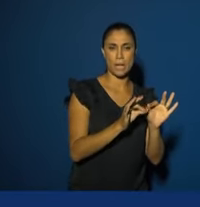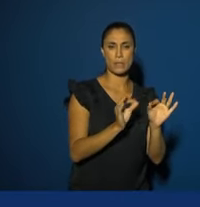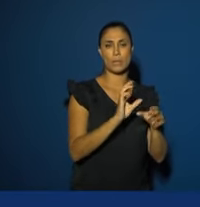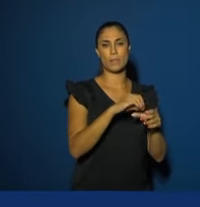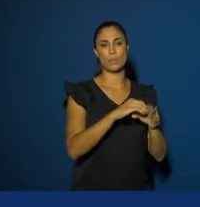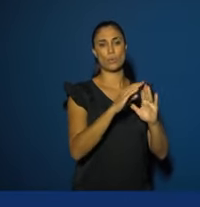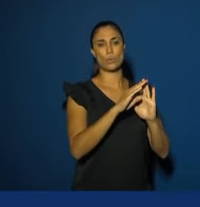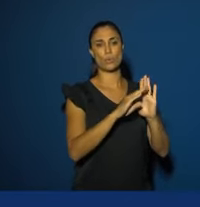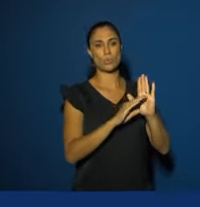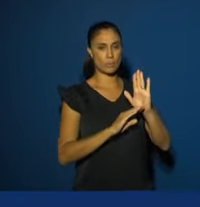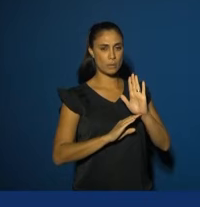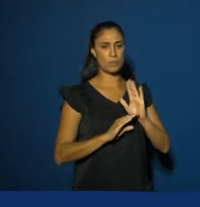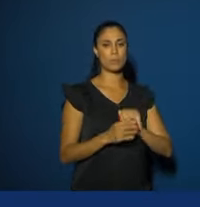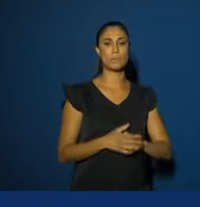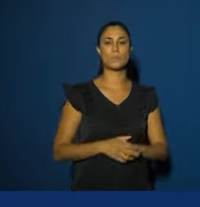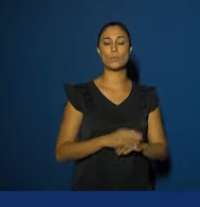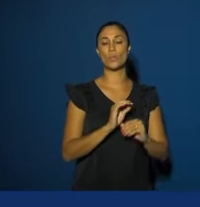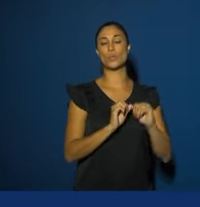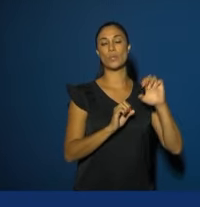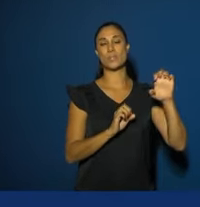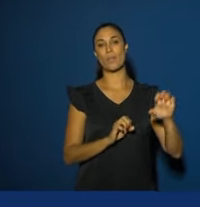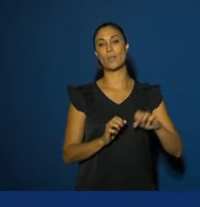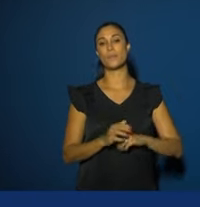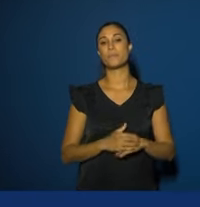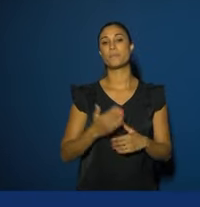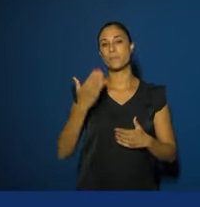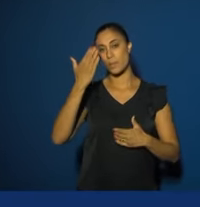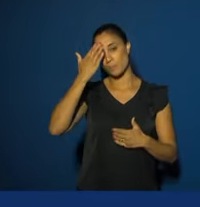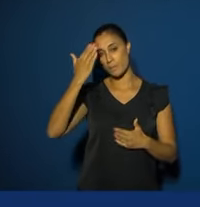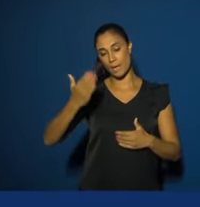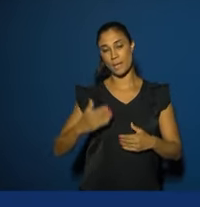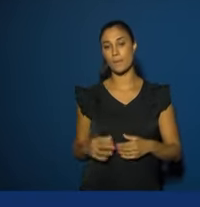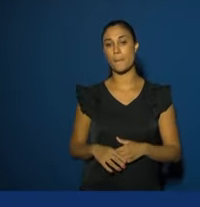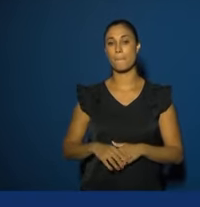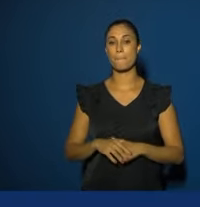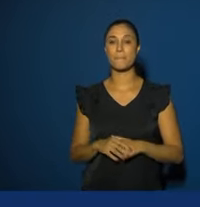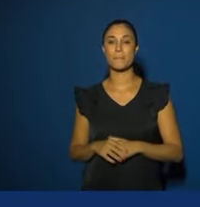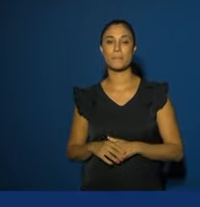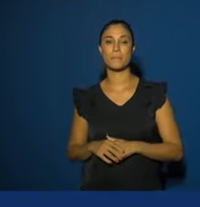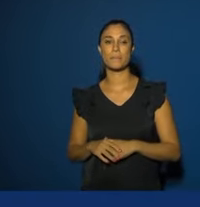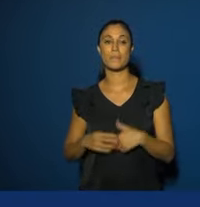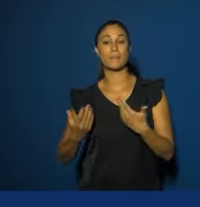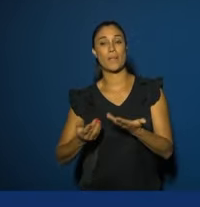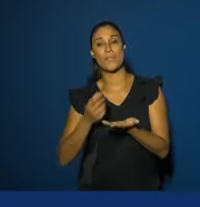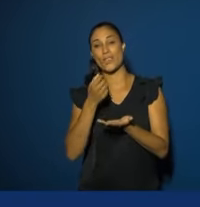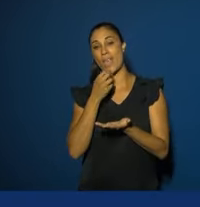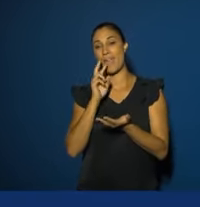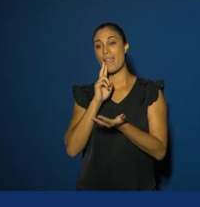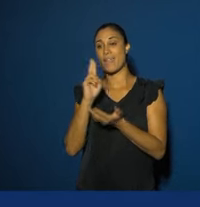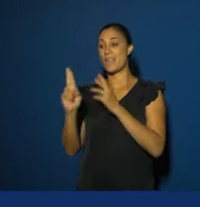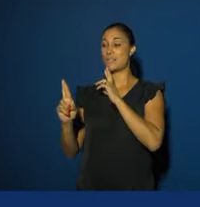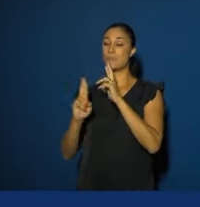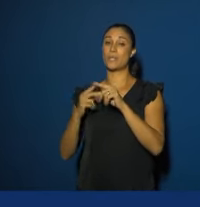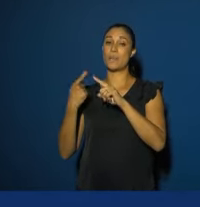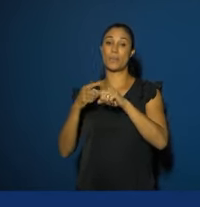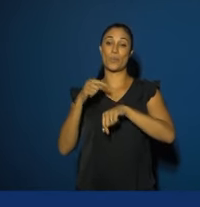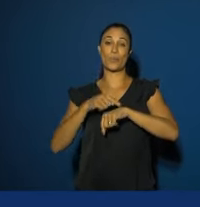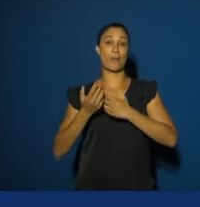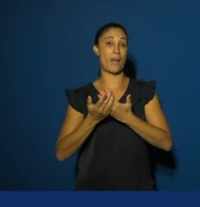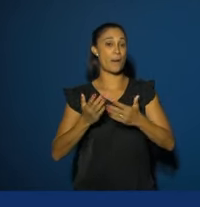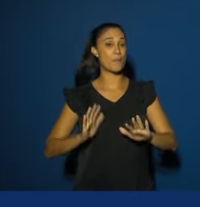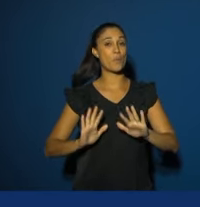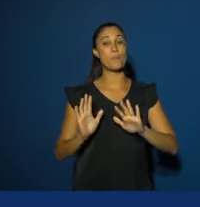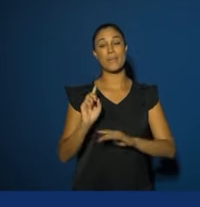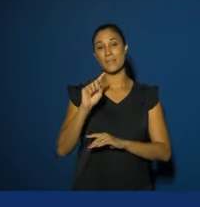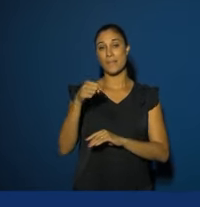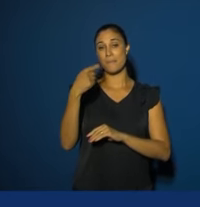cronograma do lado da companhia do Estado Obrigado Carl eu vou poupá-los de responder tor dado que o tempo já acabou então quem